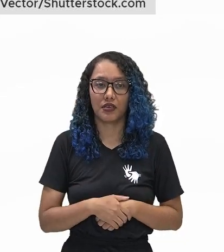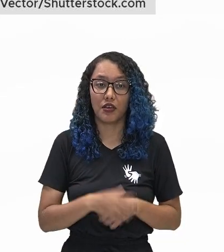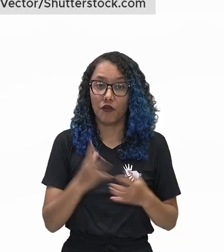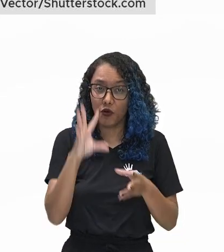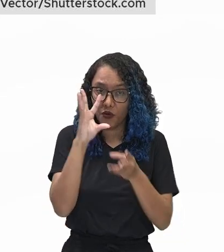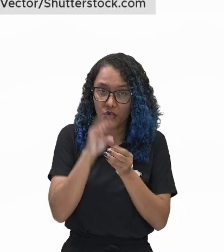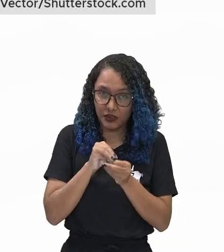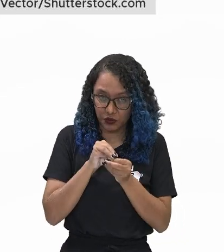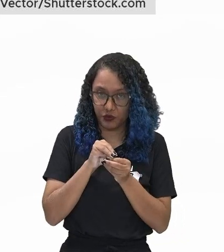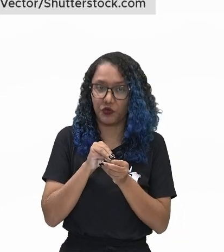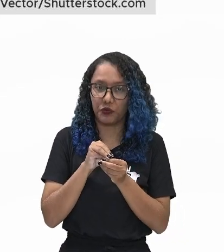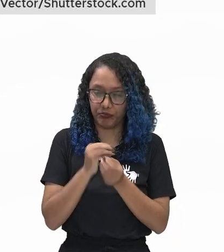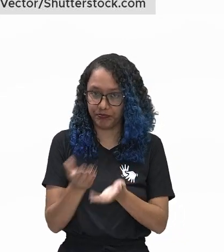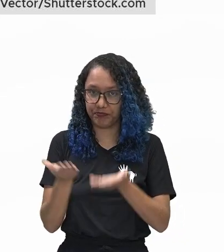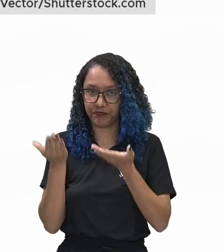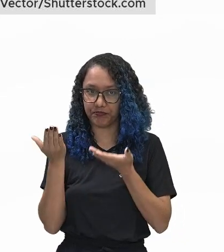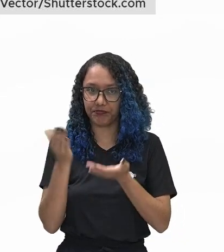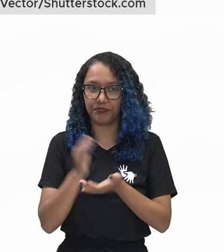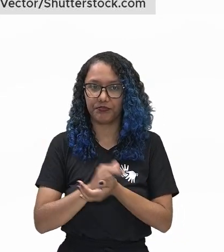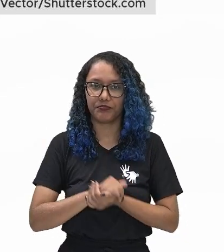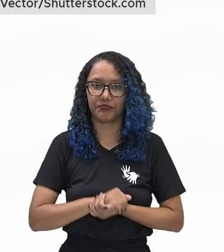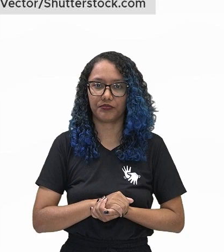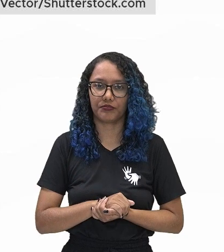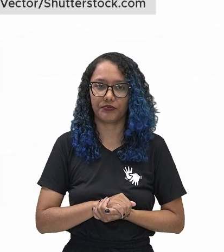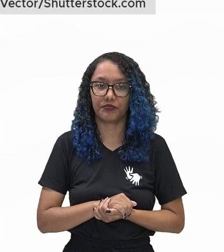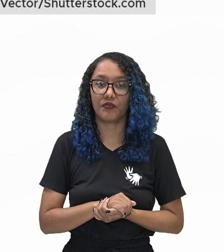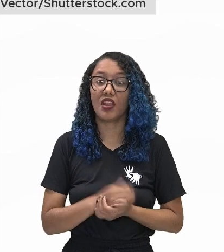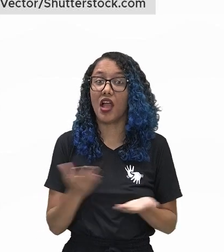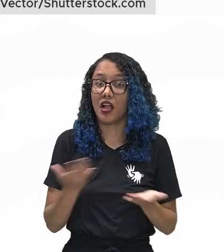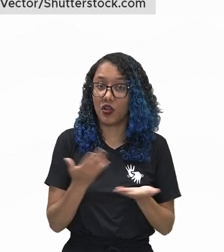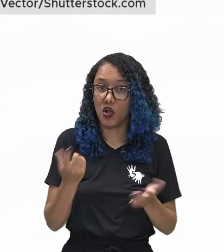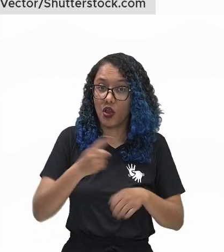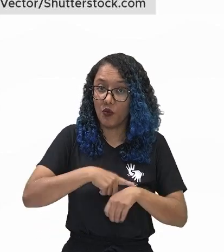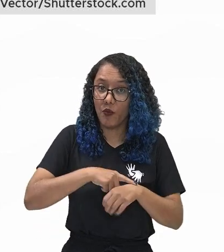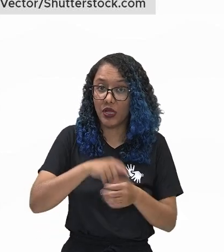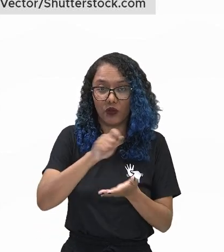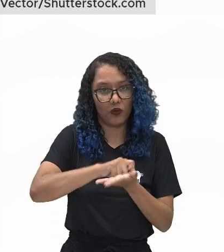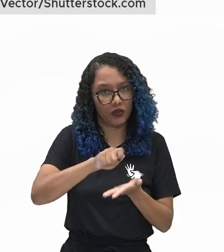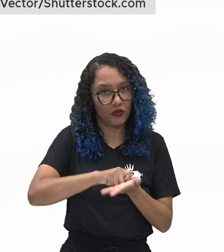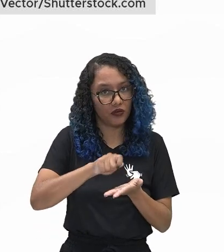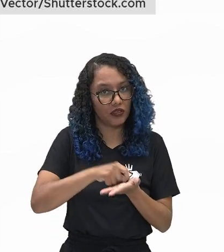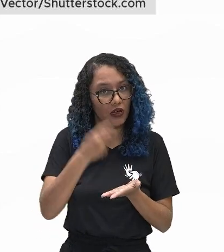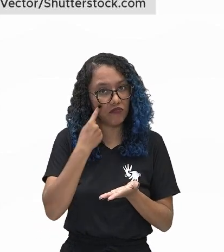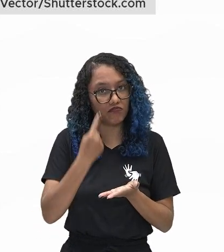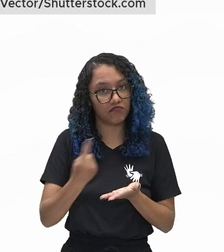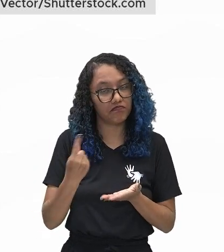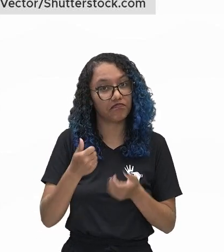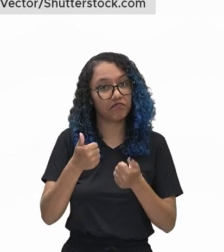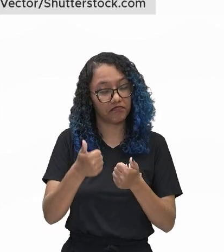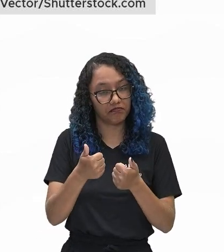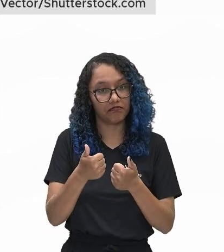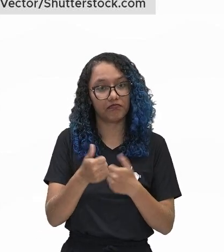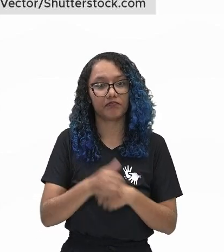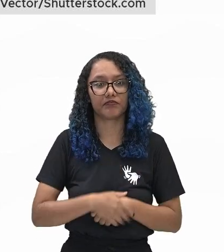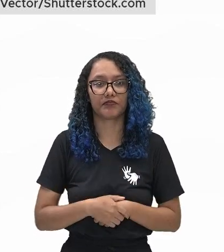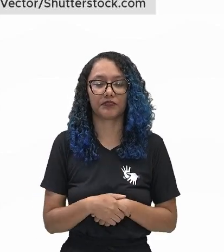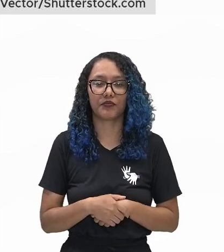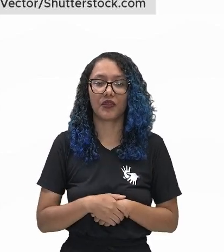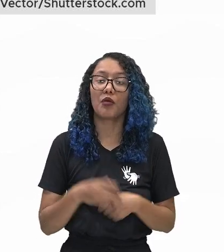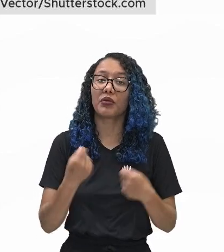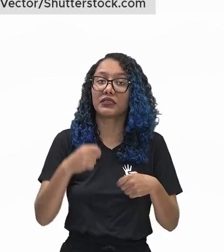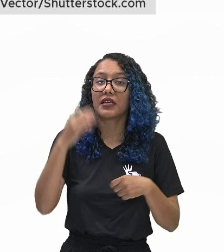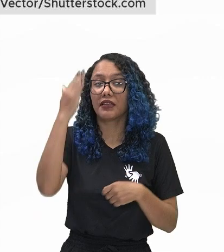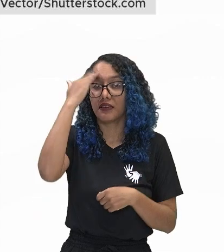de tudo isso aqui para vocês, tá bom? É hora de anotar com boa vontade isso daí, tá bom? É hora de realmente entender